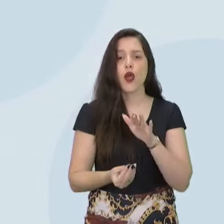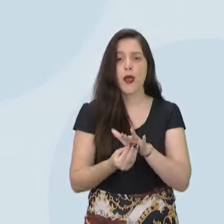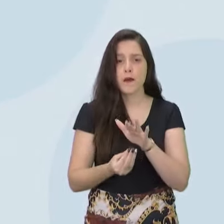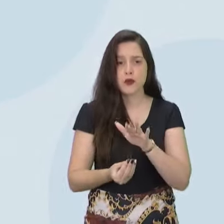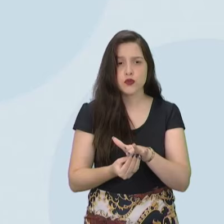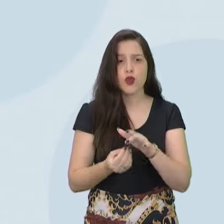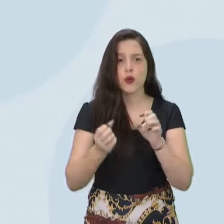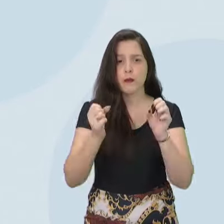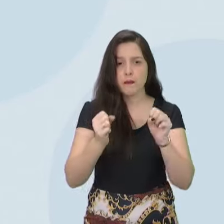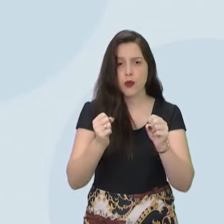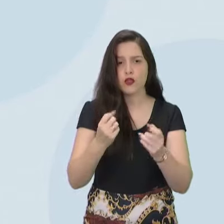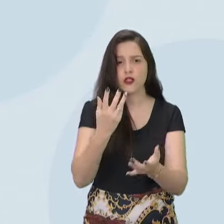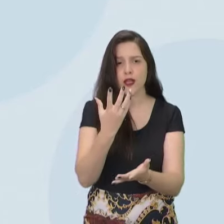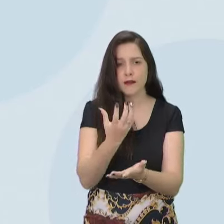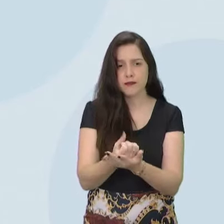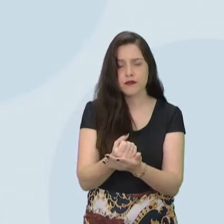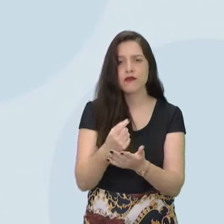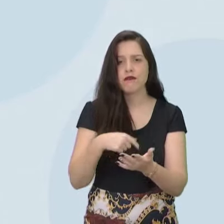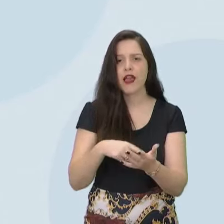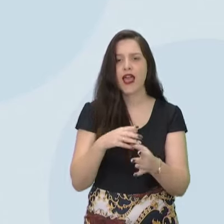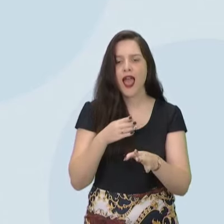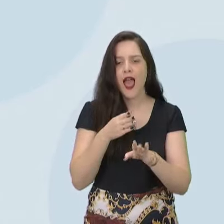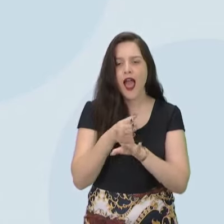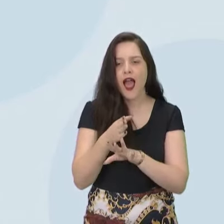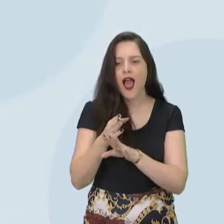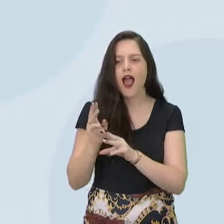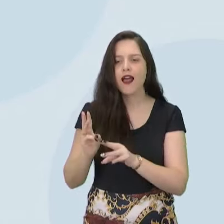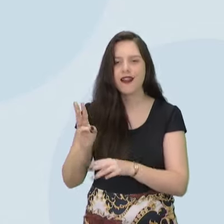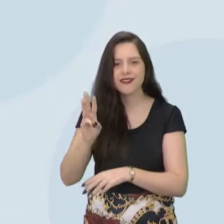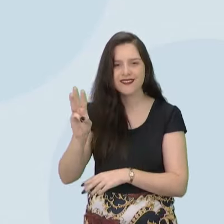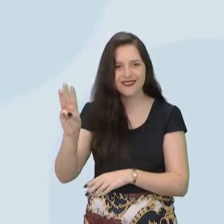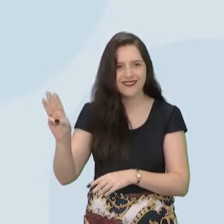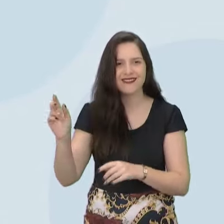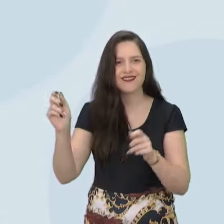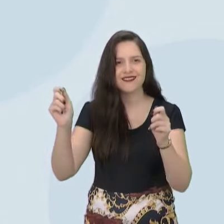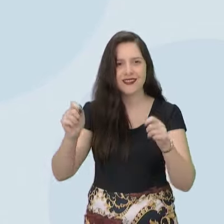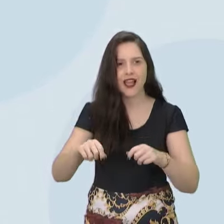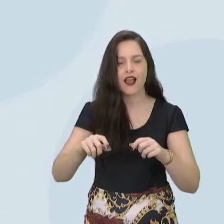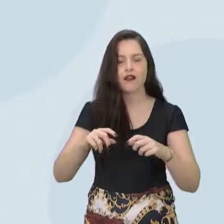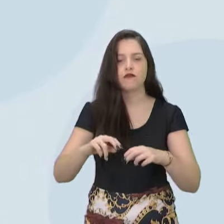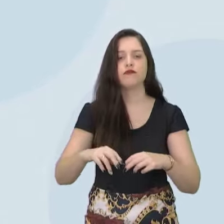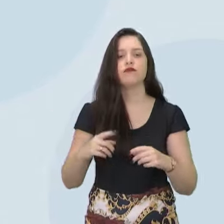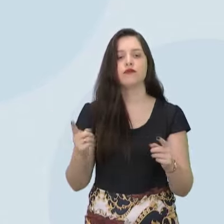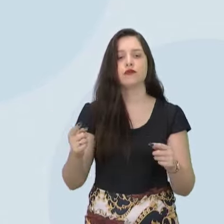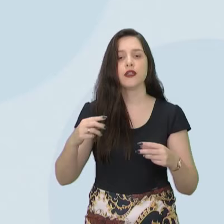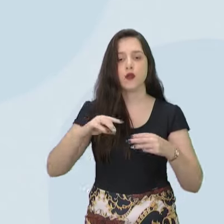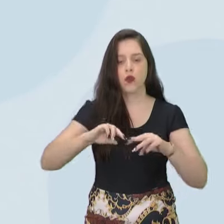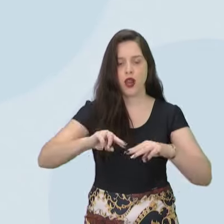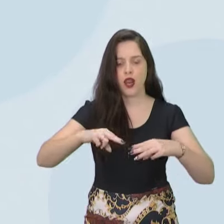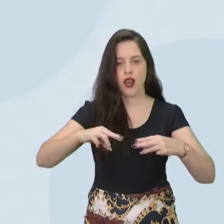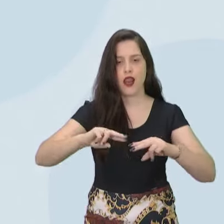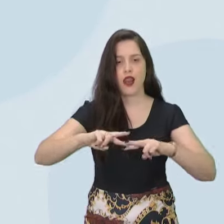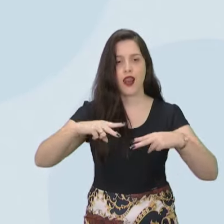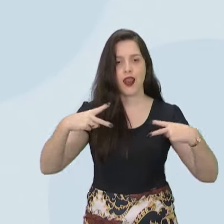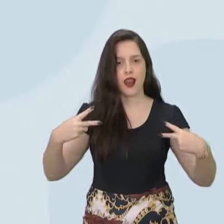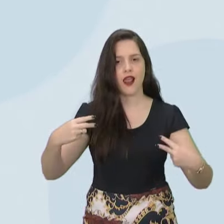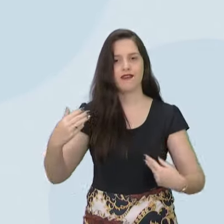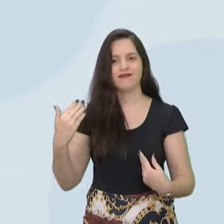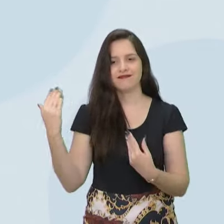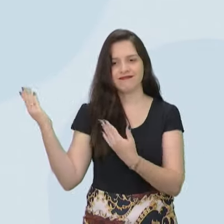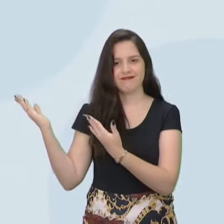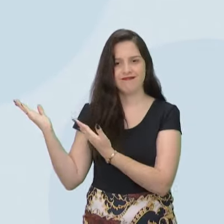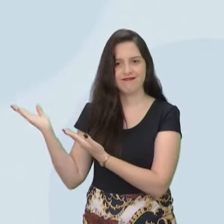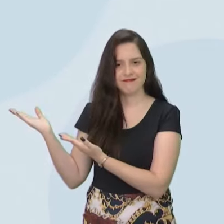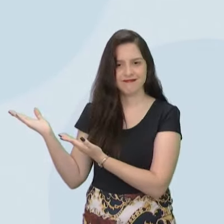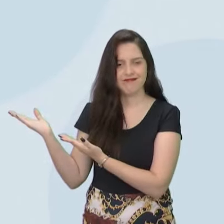PowerPoint, acessar aí esse site que está embaixo apontado pela flechinha, tá? E aí vocês vão ter essas habilidades dos